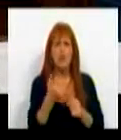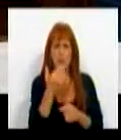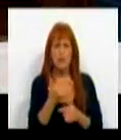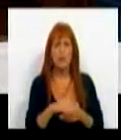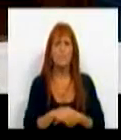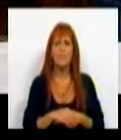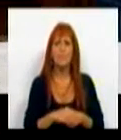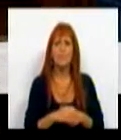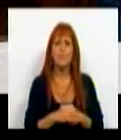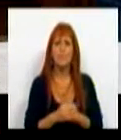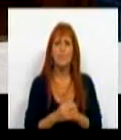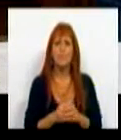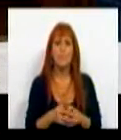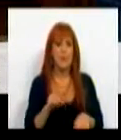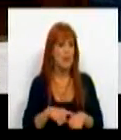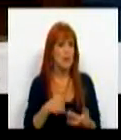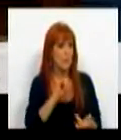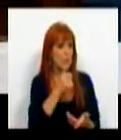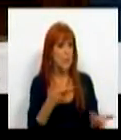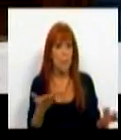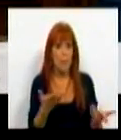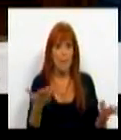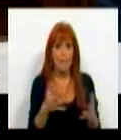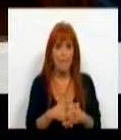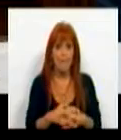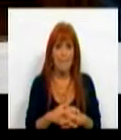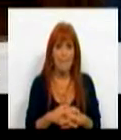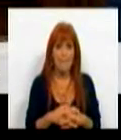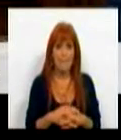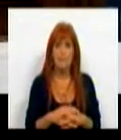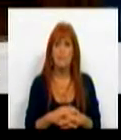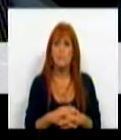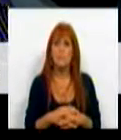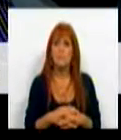favor. Eu não tenho tempo suficiente para ir das questões que eu tenho que